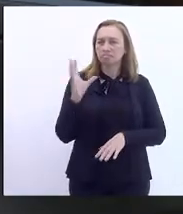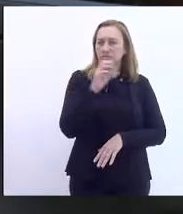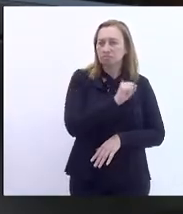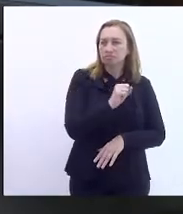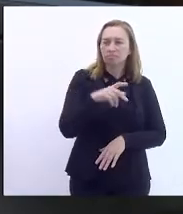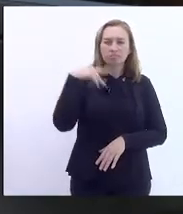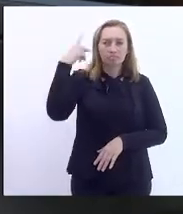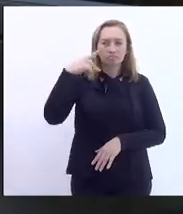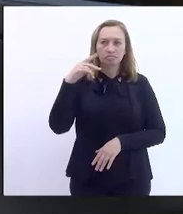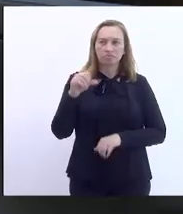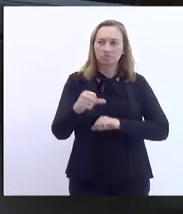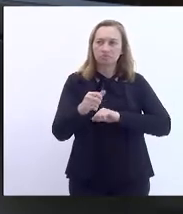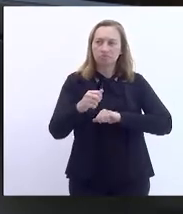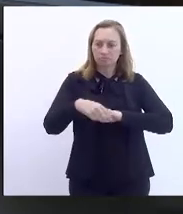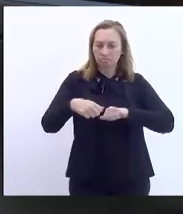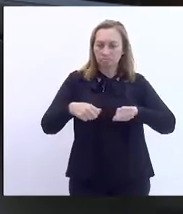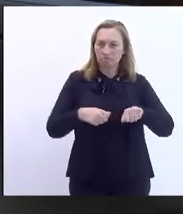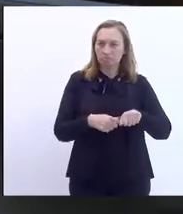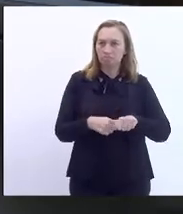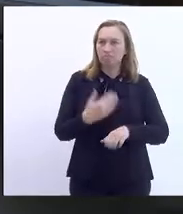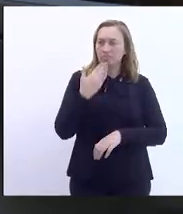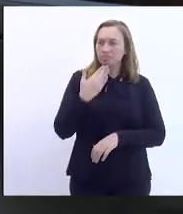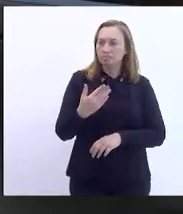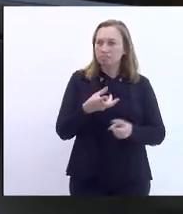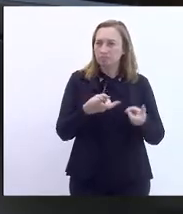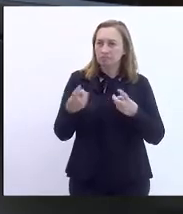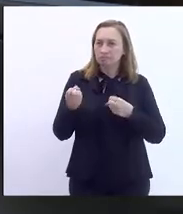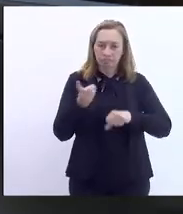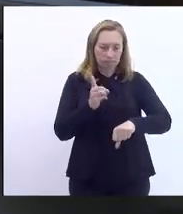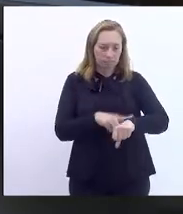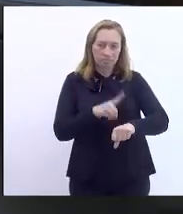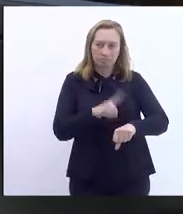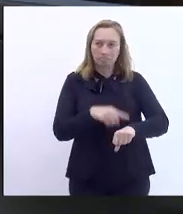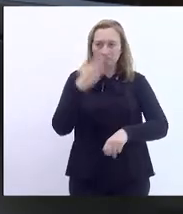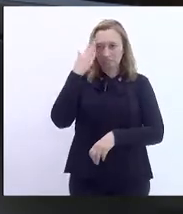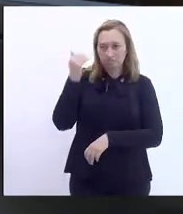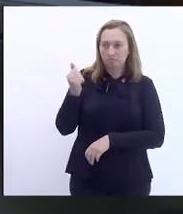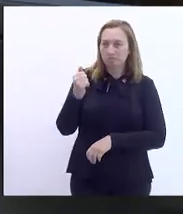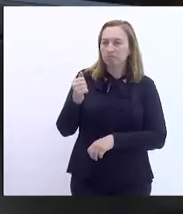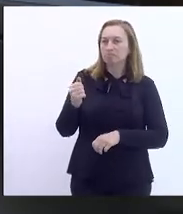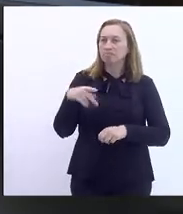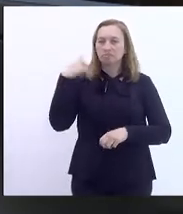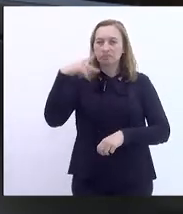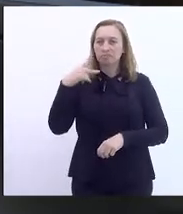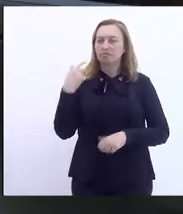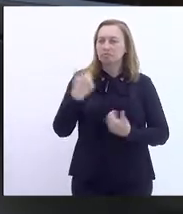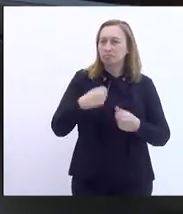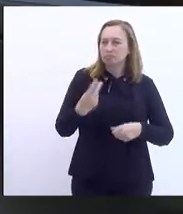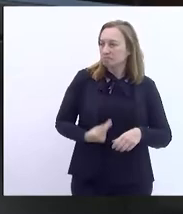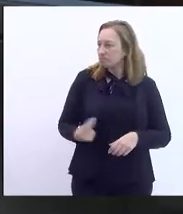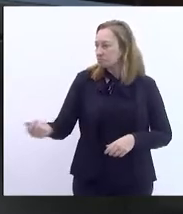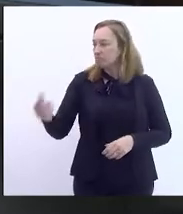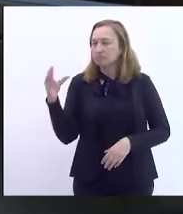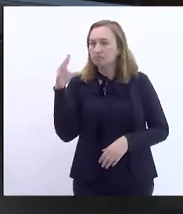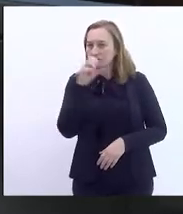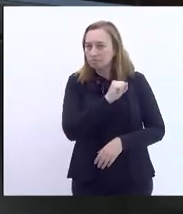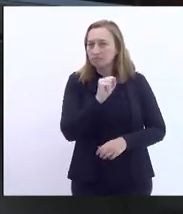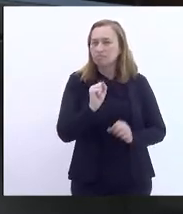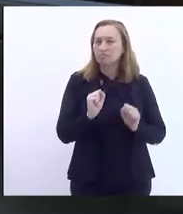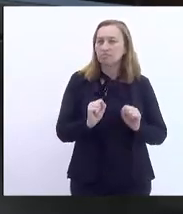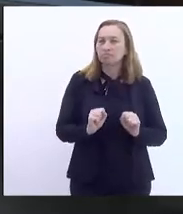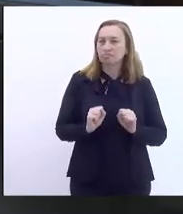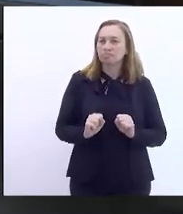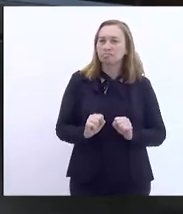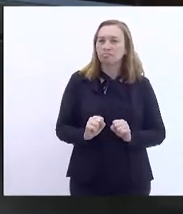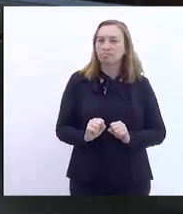vereador Chico Alencar pedindo que Observe o tempo a sei também que o vereador precisa sair logo logo a gente pudesse